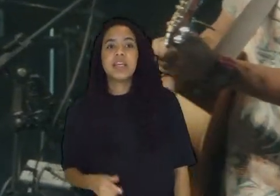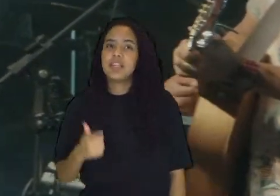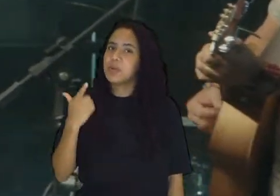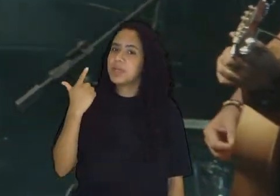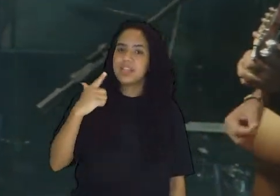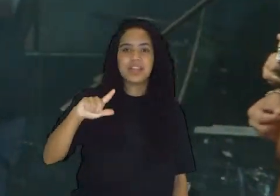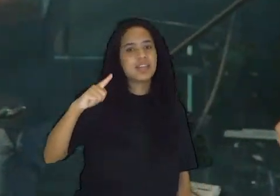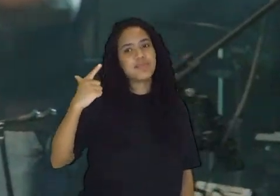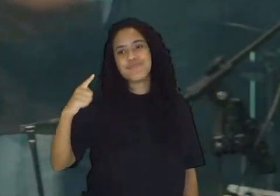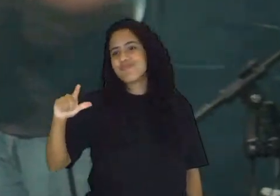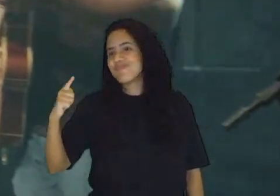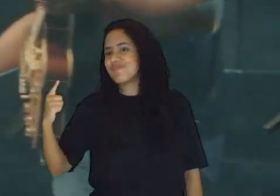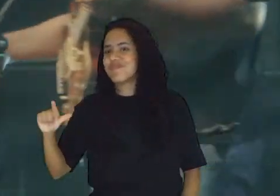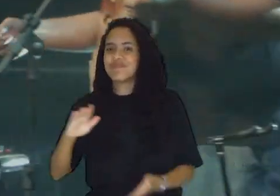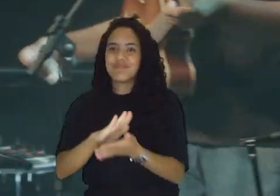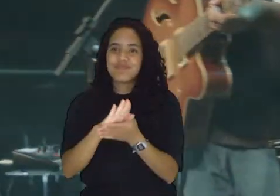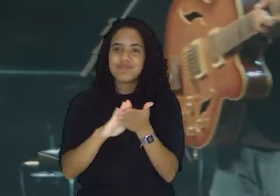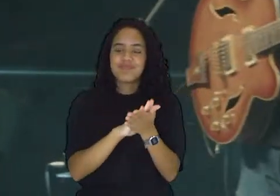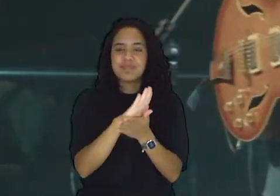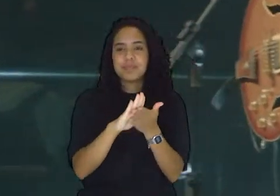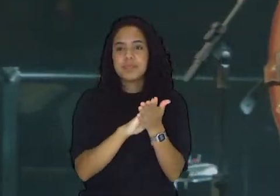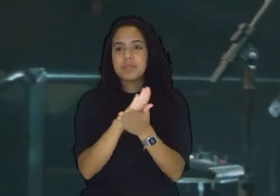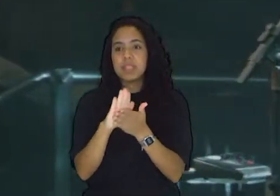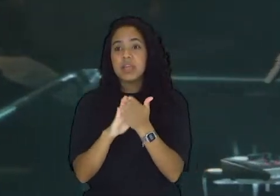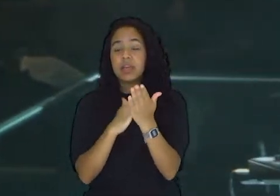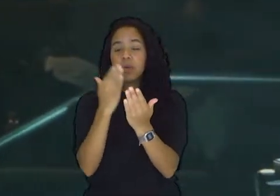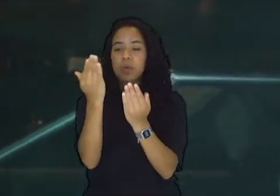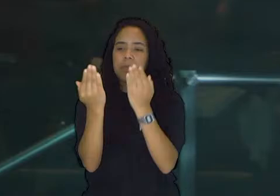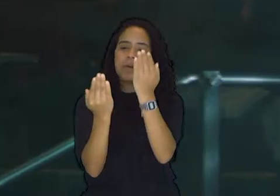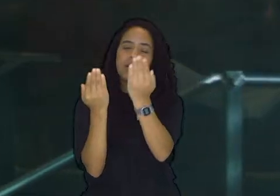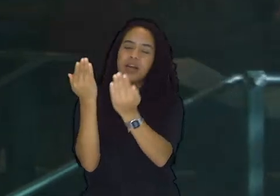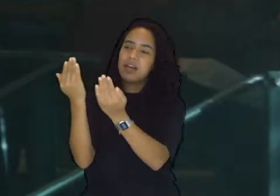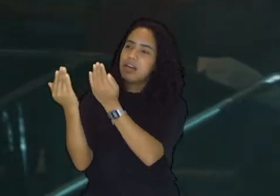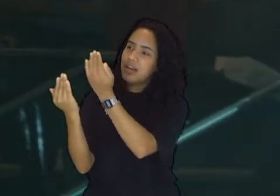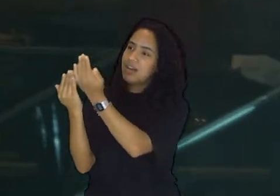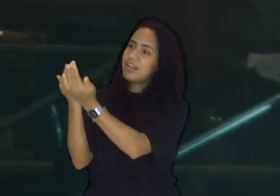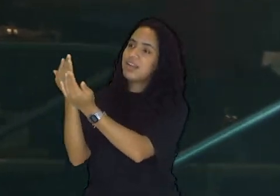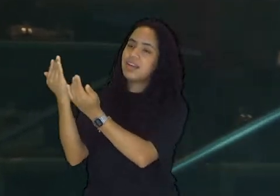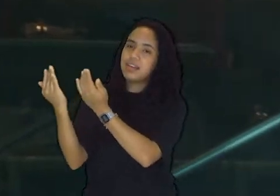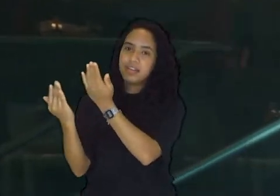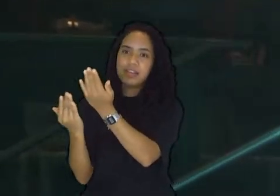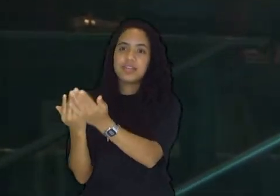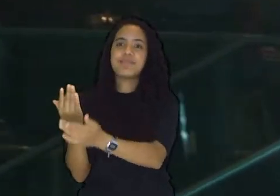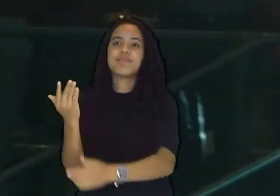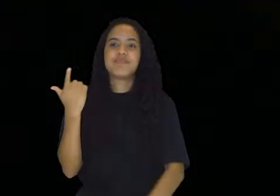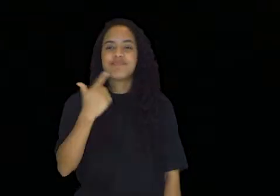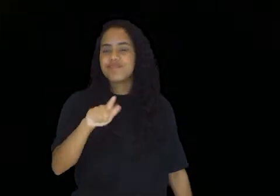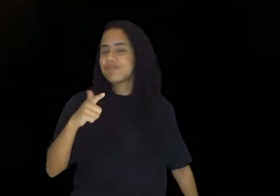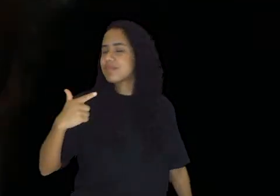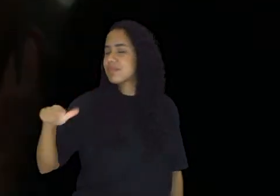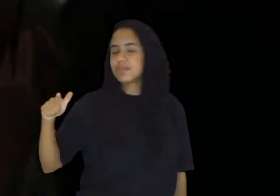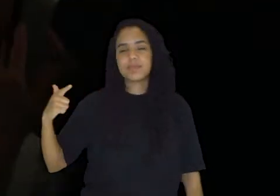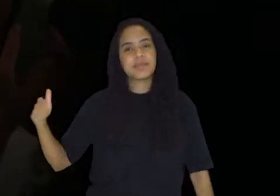Senhor, e não há nada que eu possa comparar a ti.